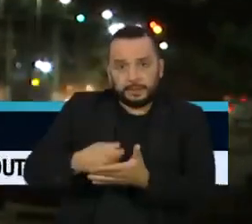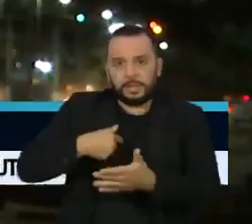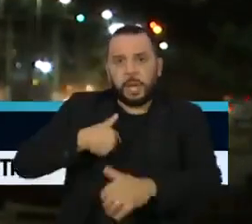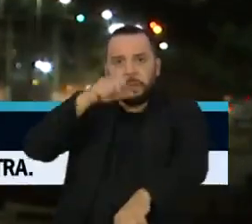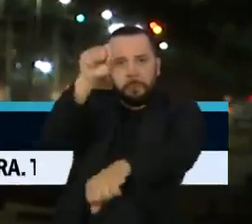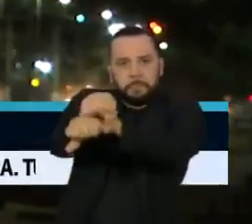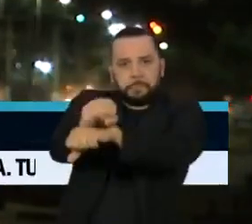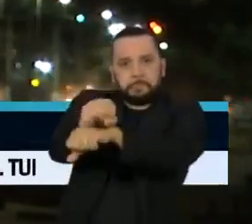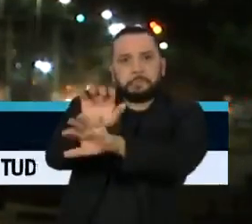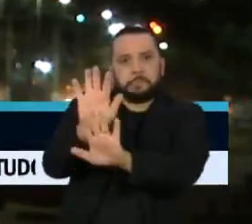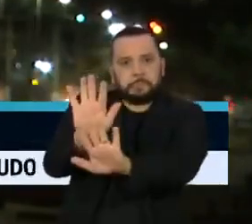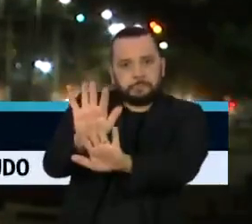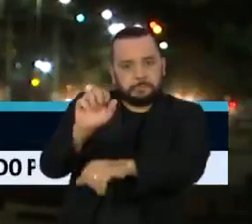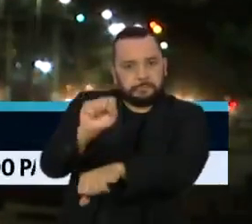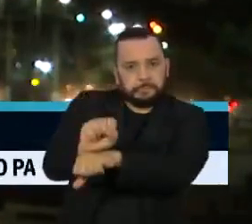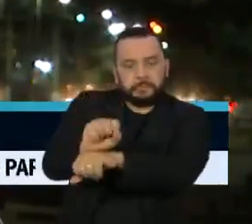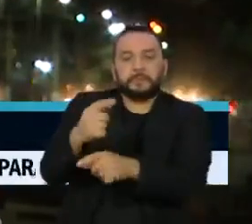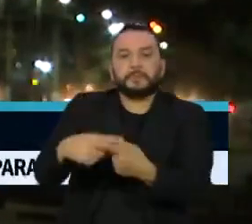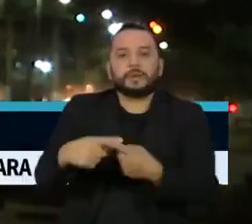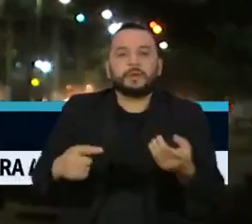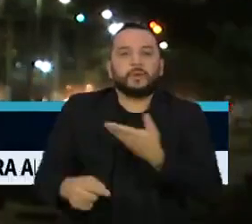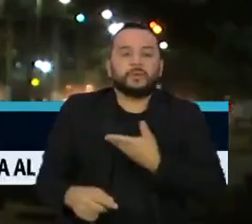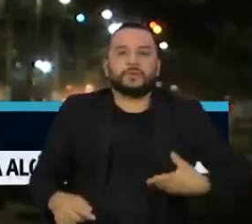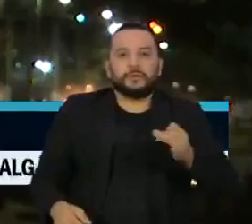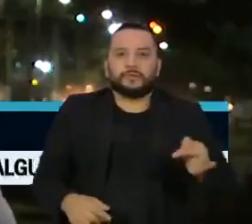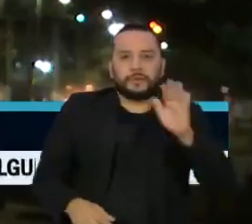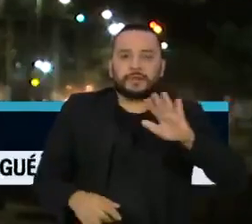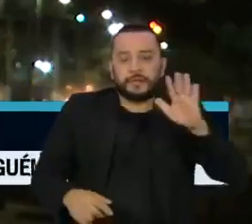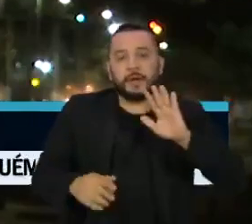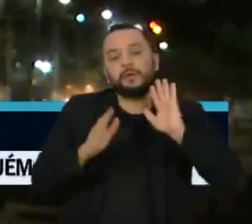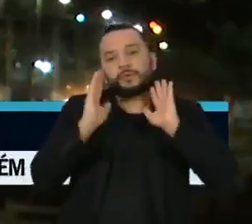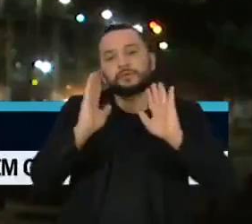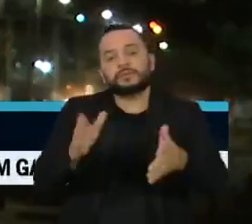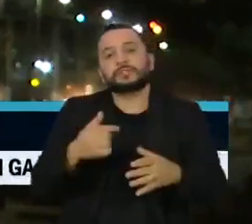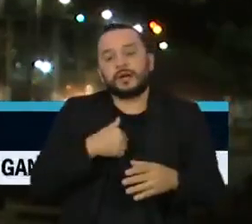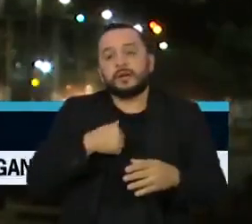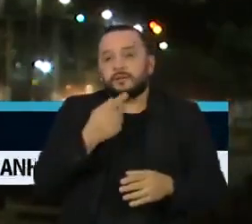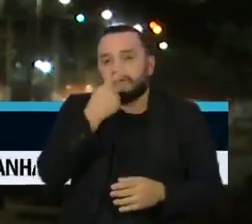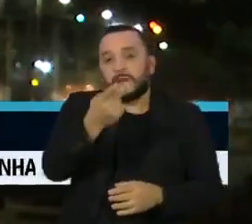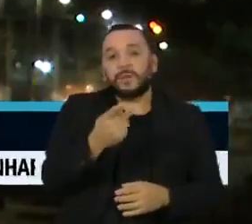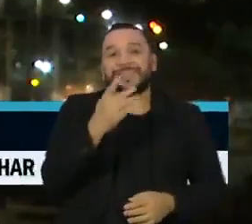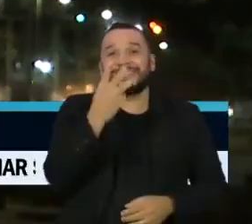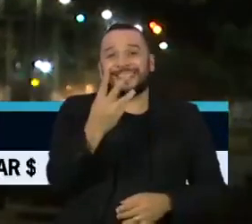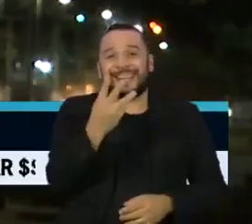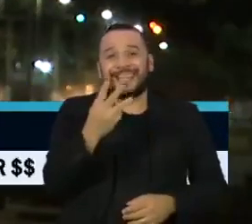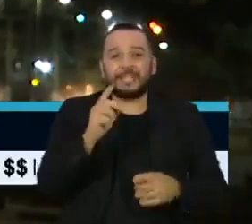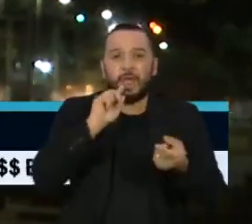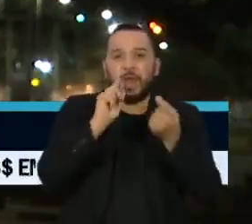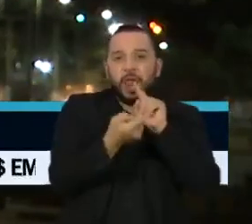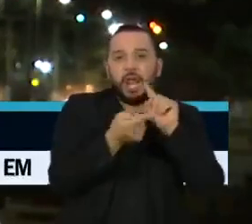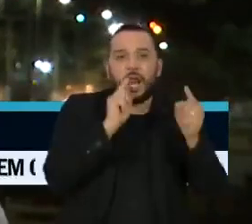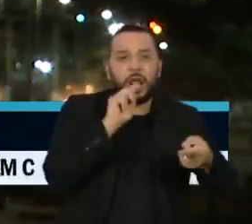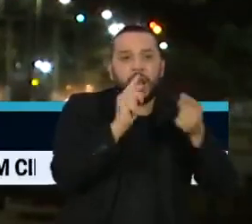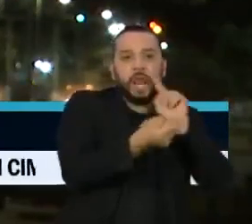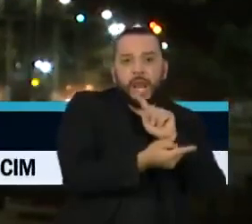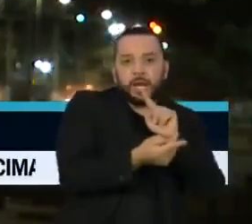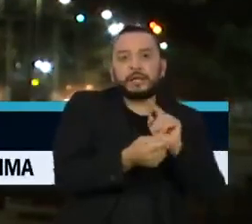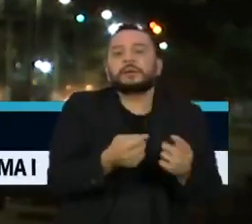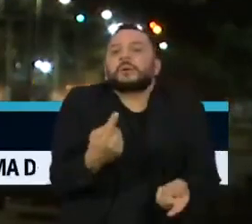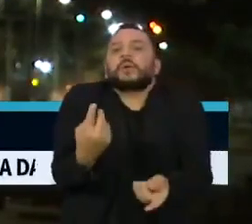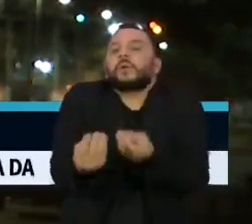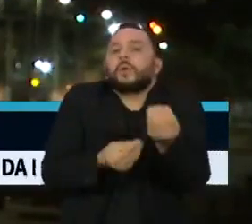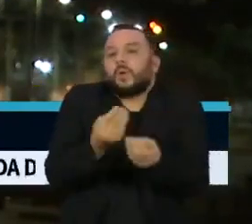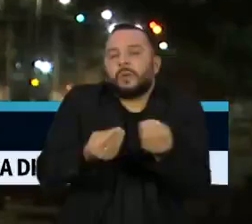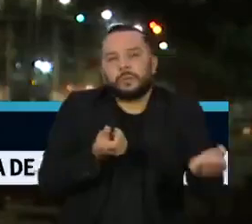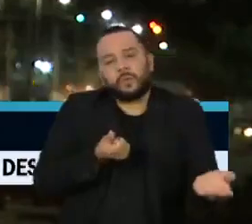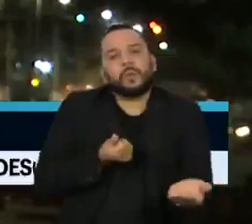do governo federal apresentar 3 versões sobre as providências tomadas para apurar supostas irregularidades